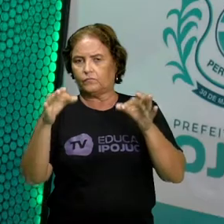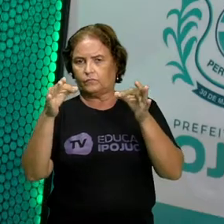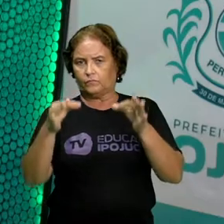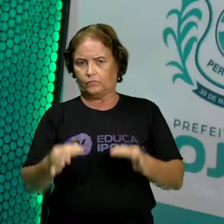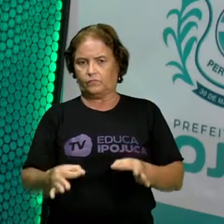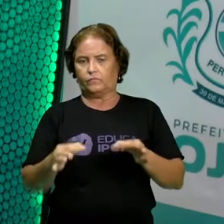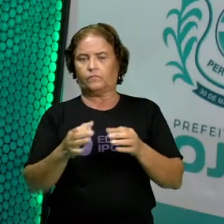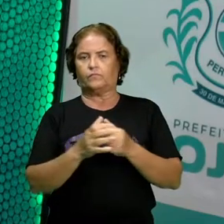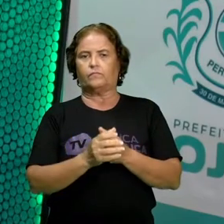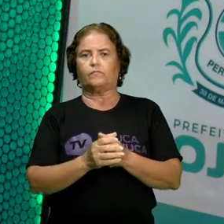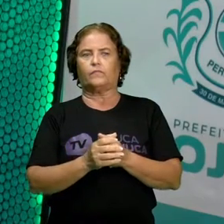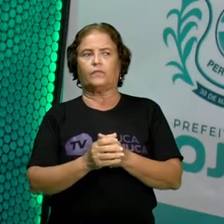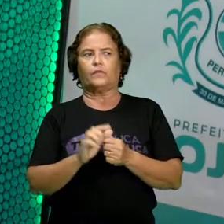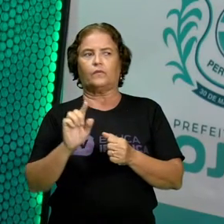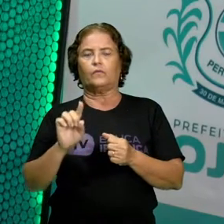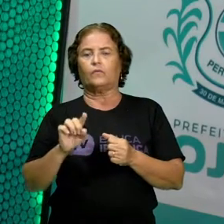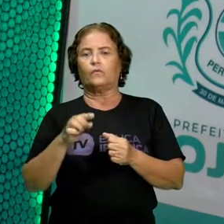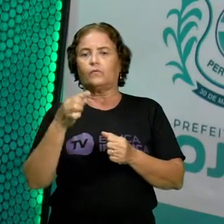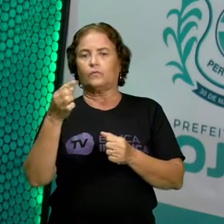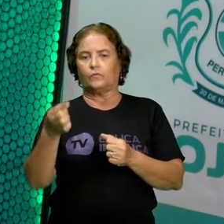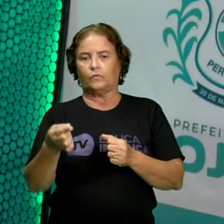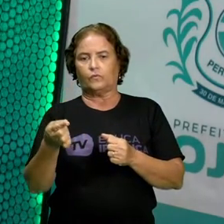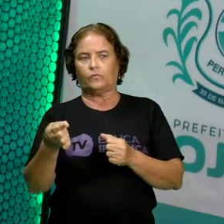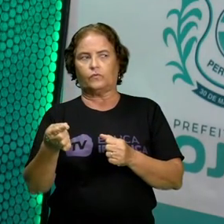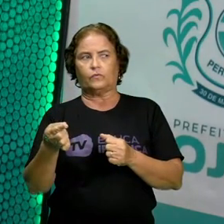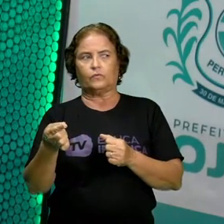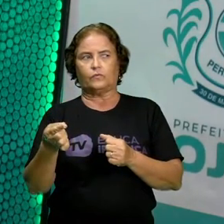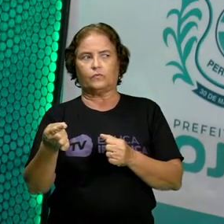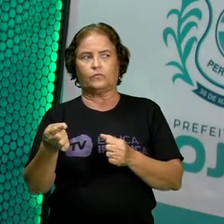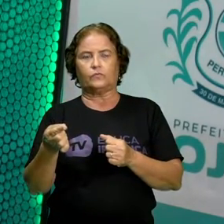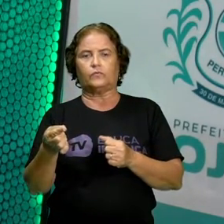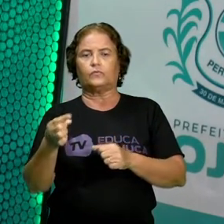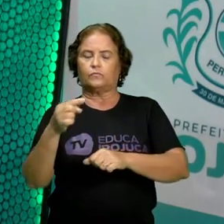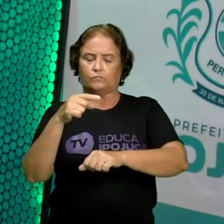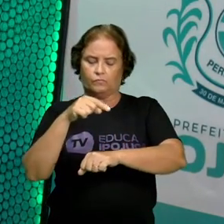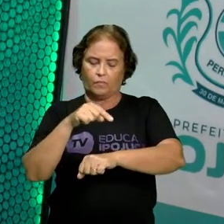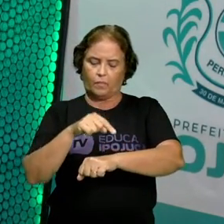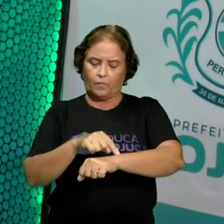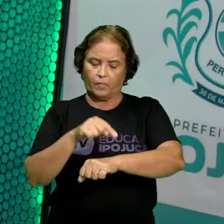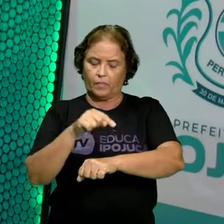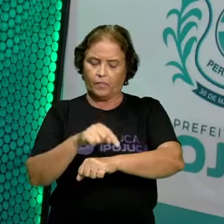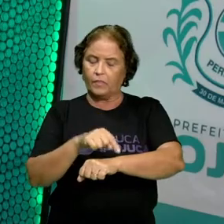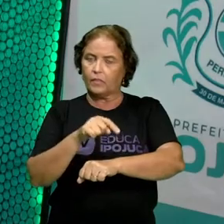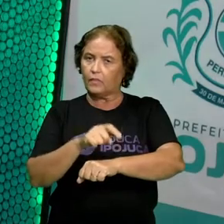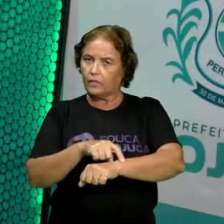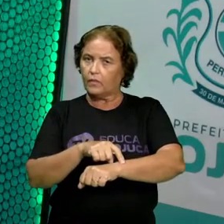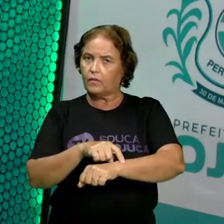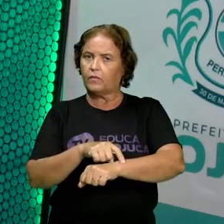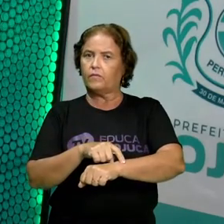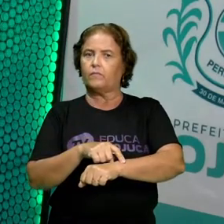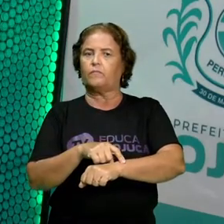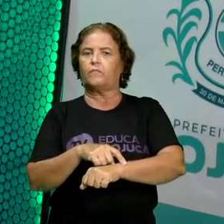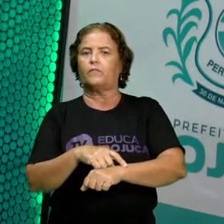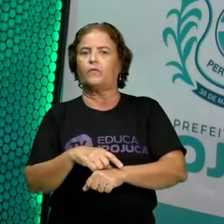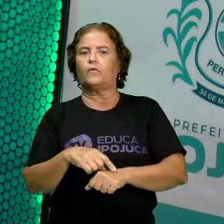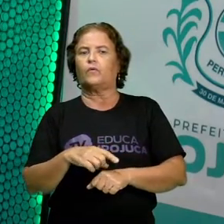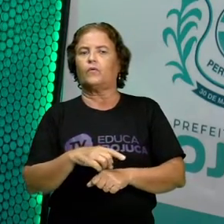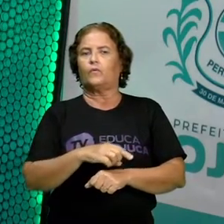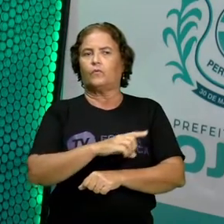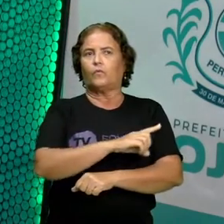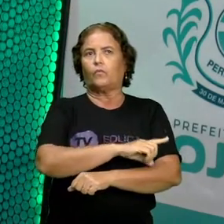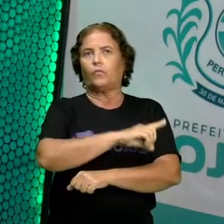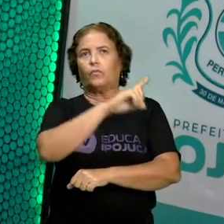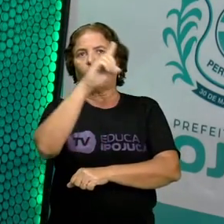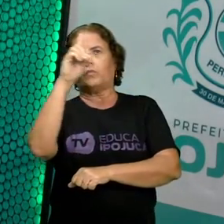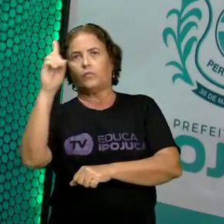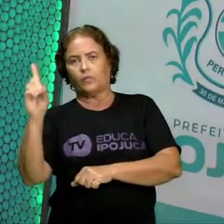tá, de agora, tempo, tá? Porque aí estamos falando de horas, de